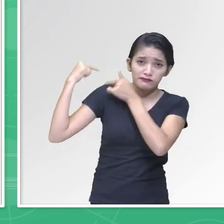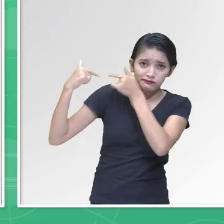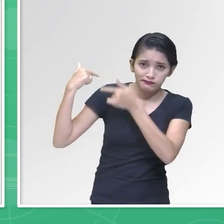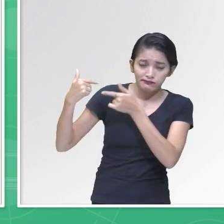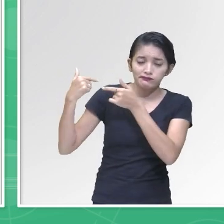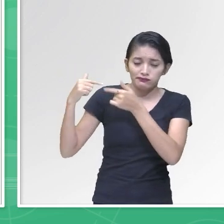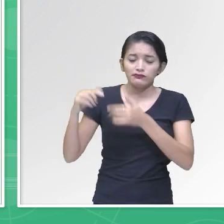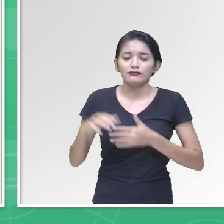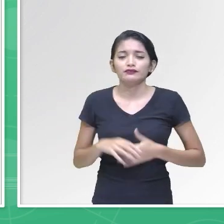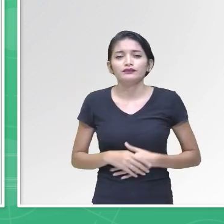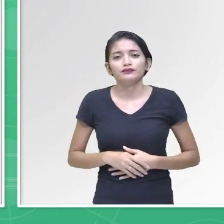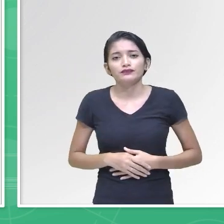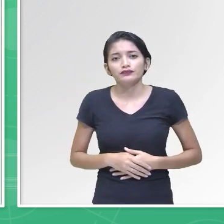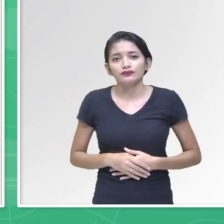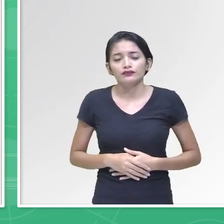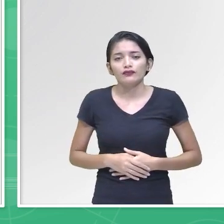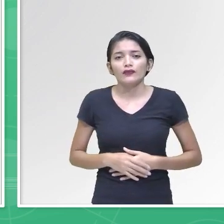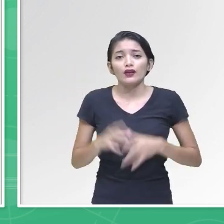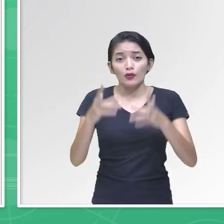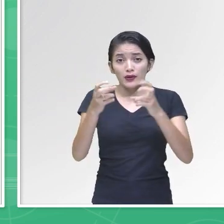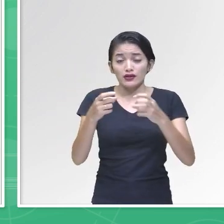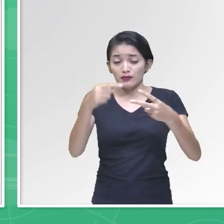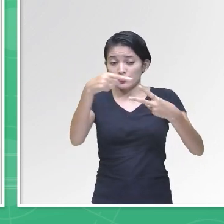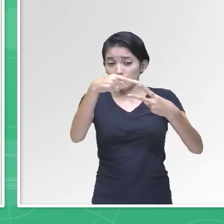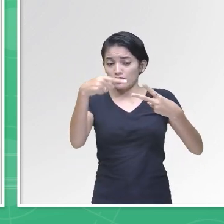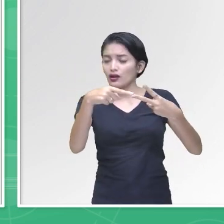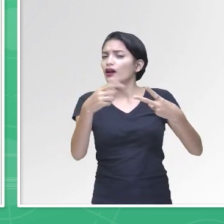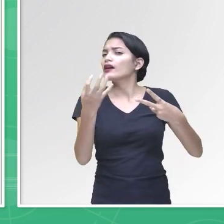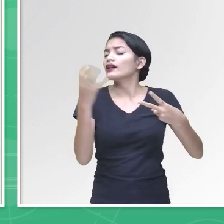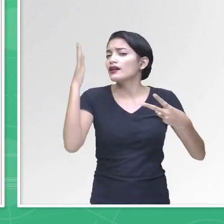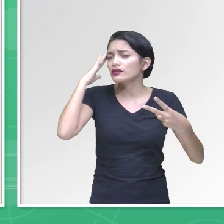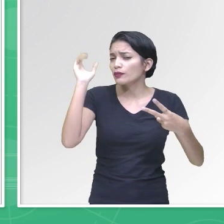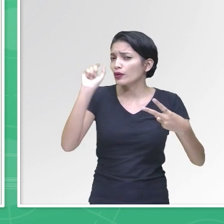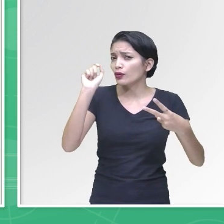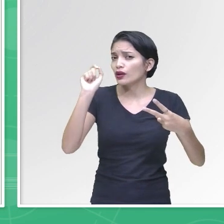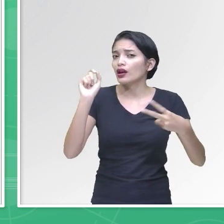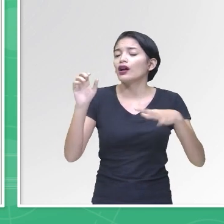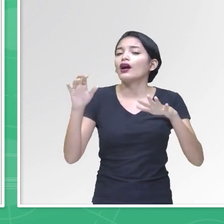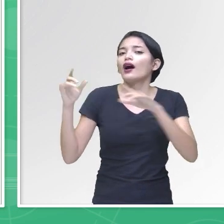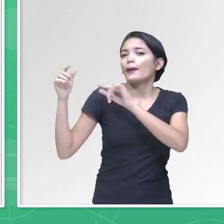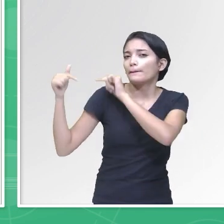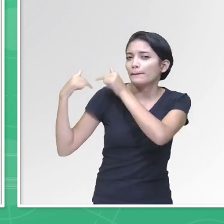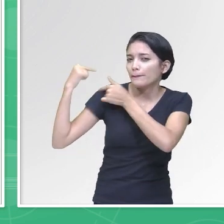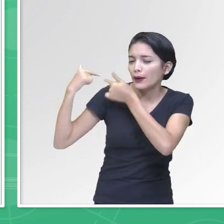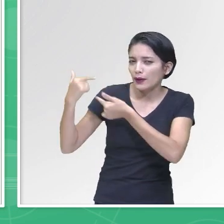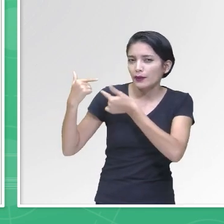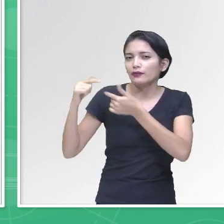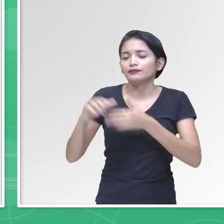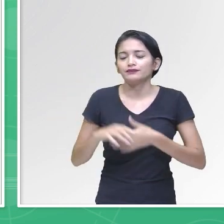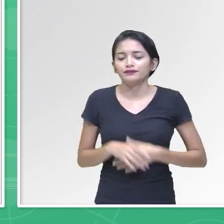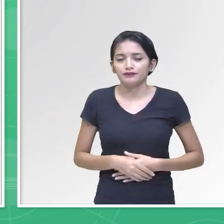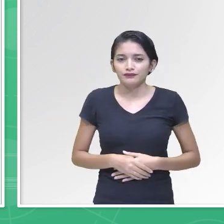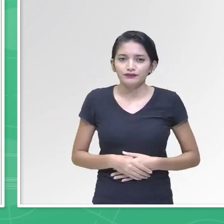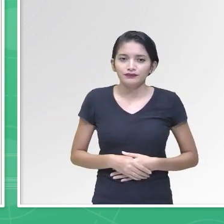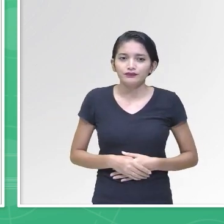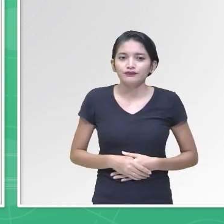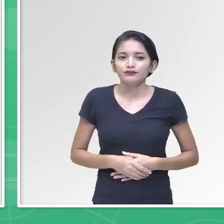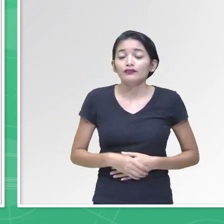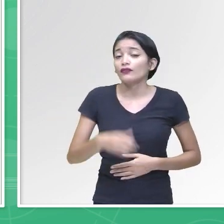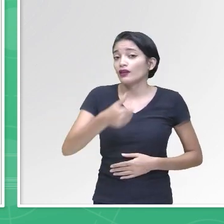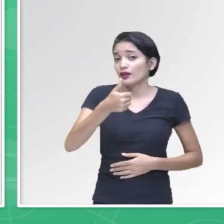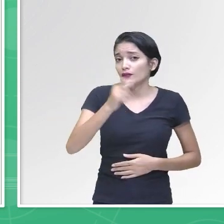tradicional. Vejam bem, existem duas, a gente quer saber aqui da tradicional. O item 1 diz o